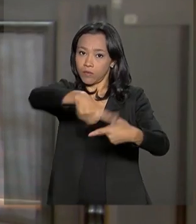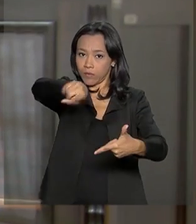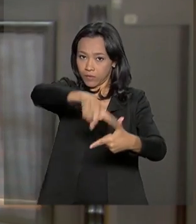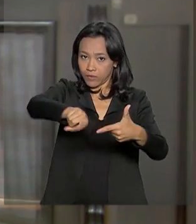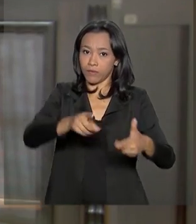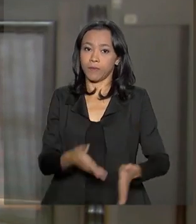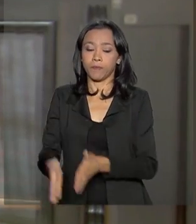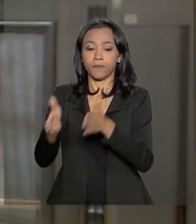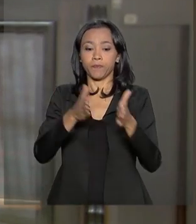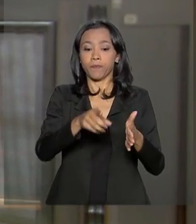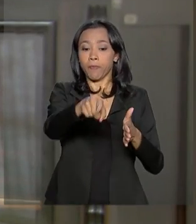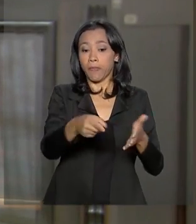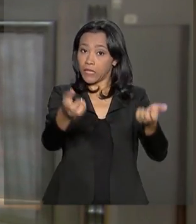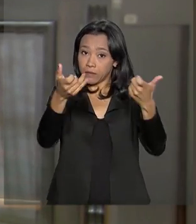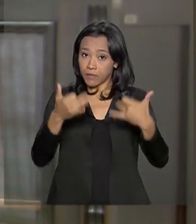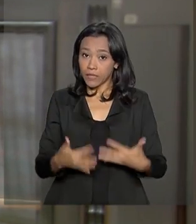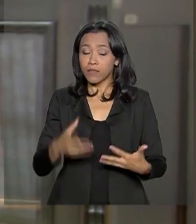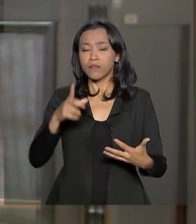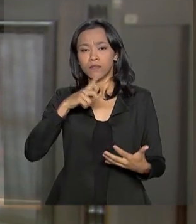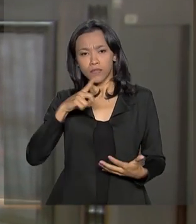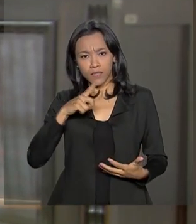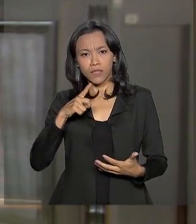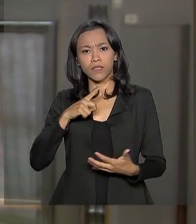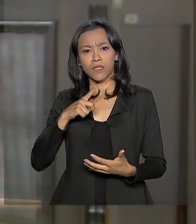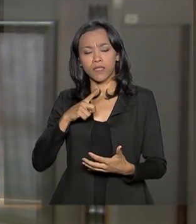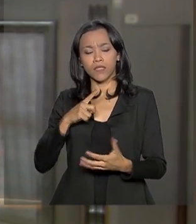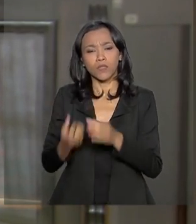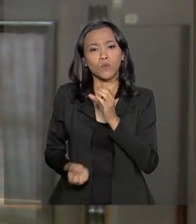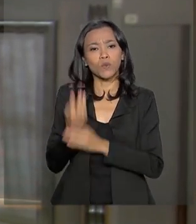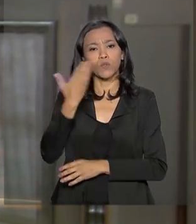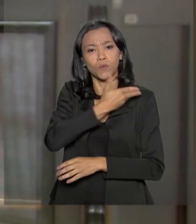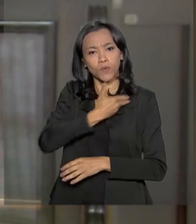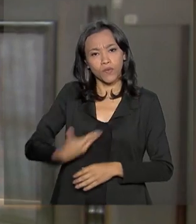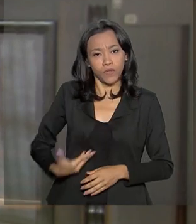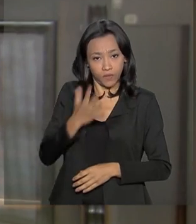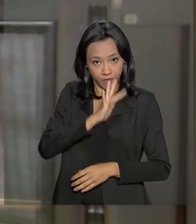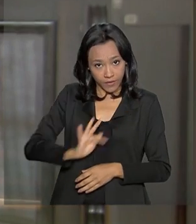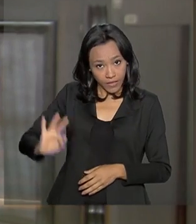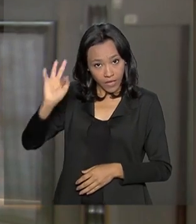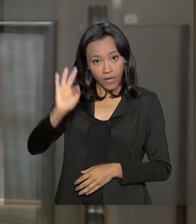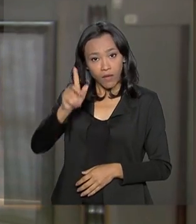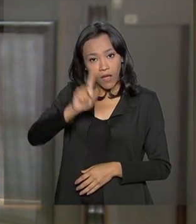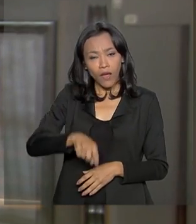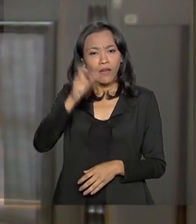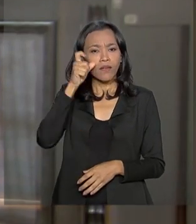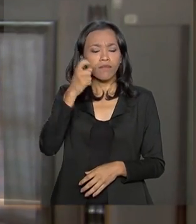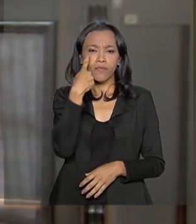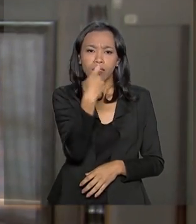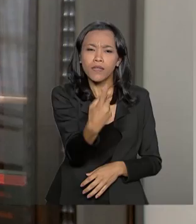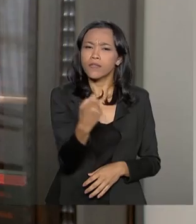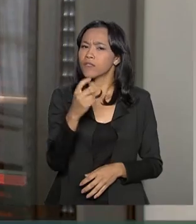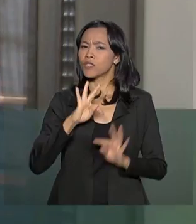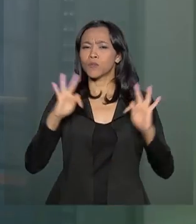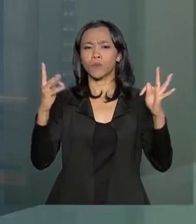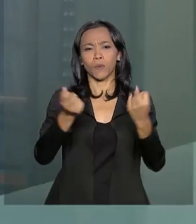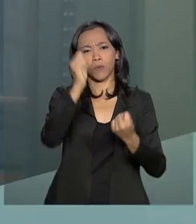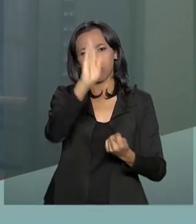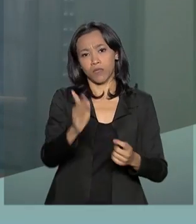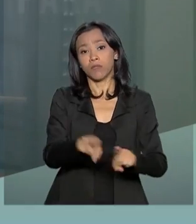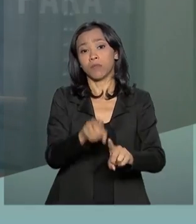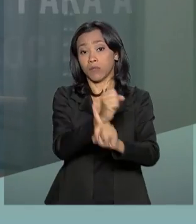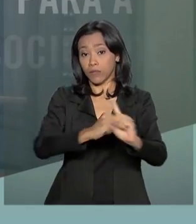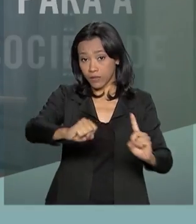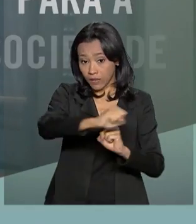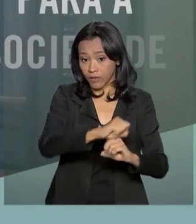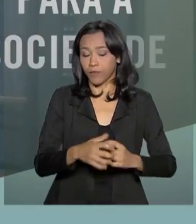é um projeto que, embora tenha origem no governo federal, é um projeto que interessa a todo o Brasil e toda a sociedade. A sociedade tem